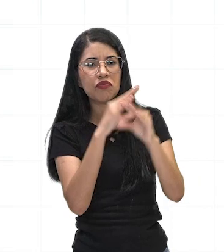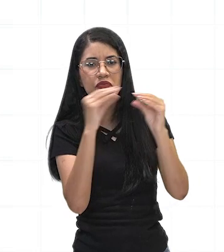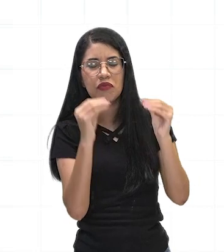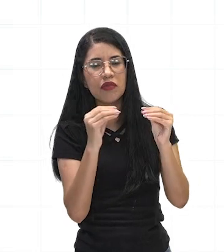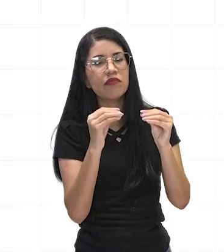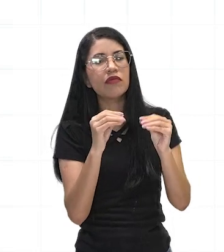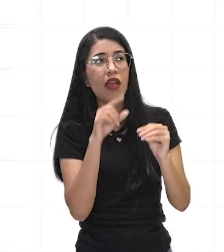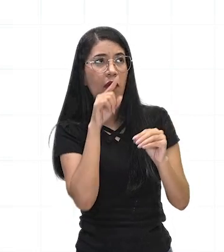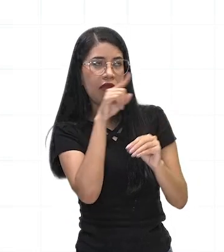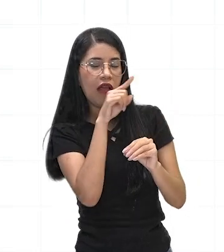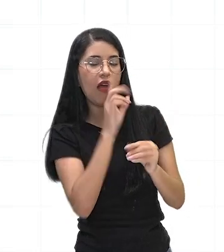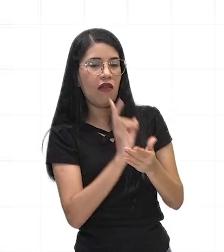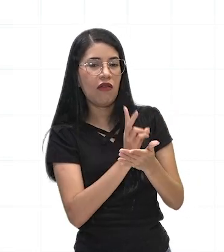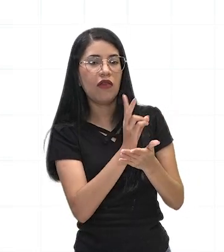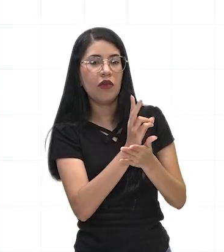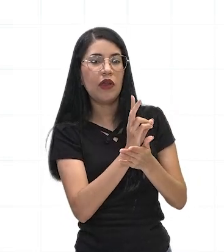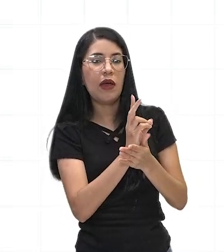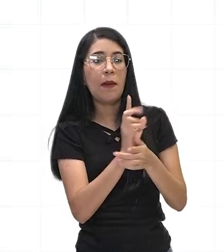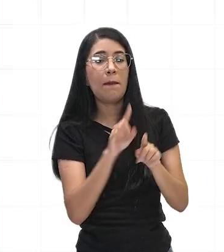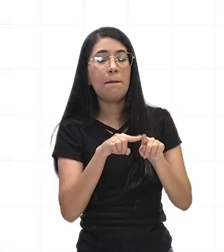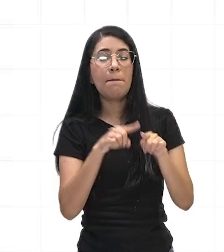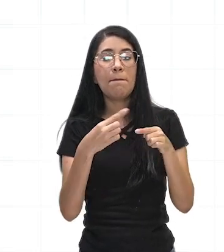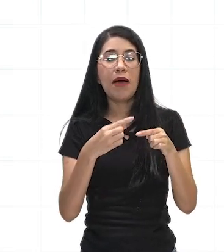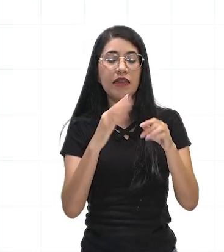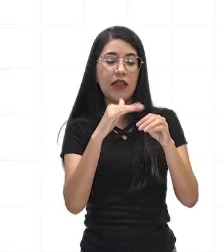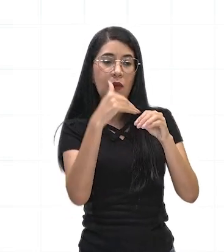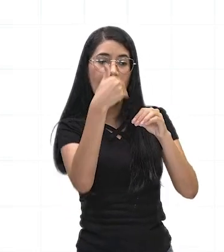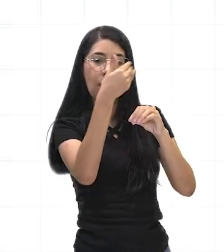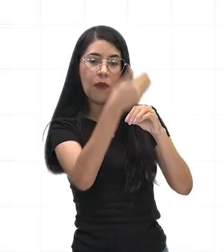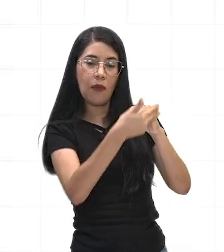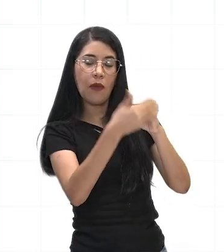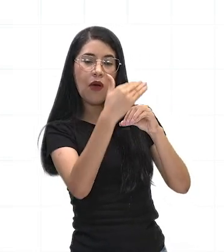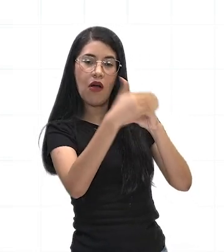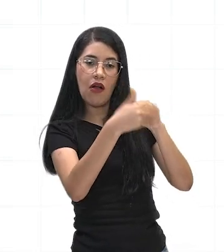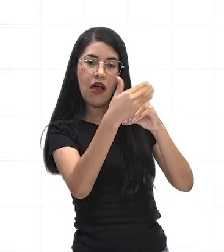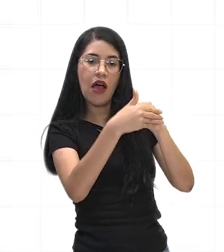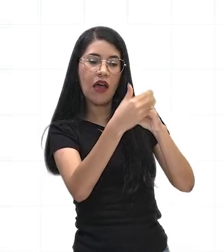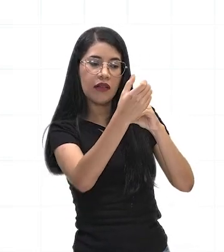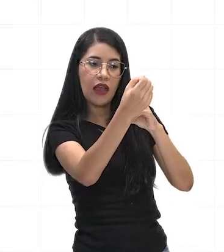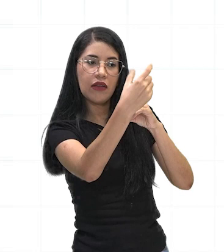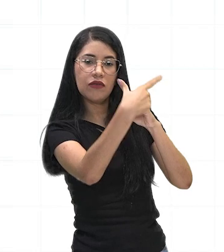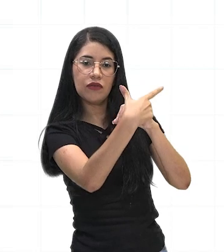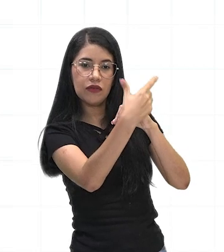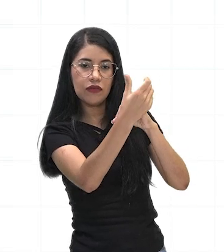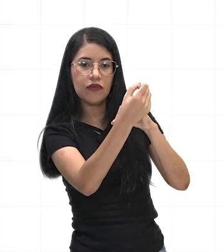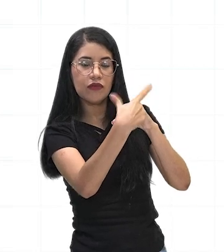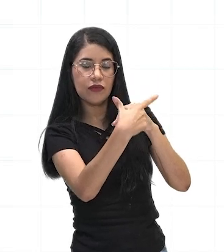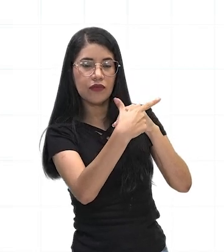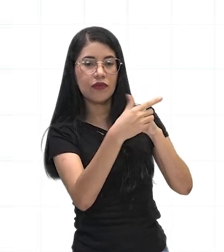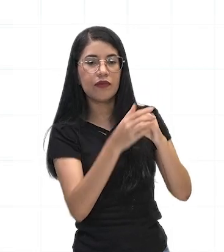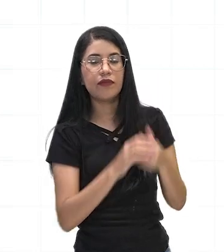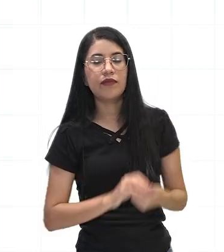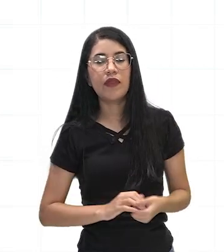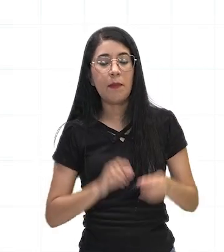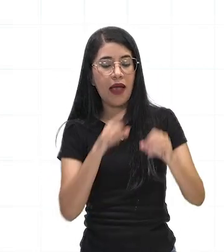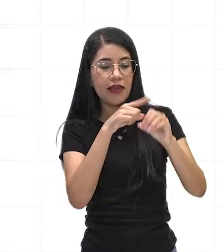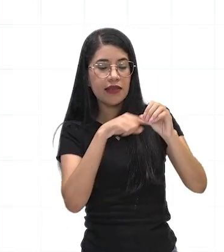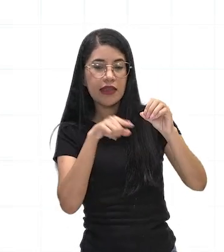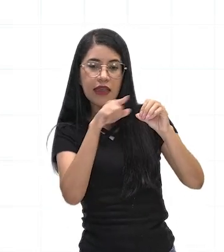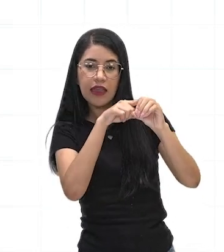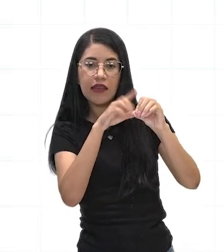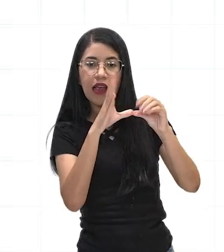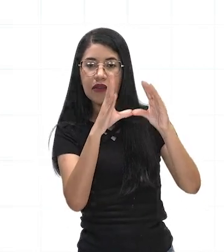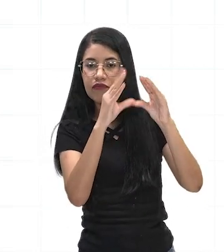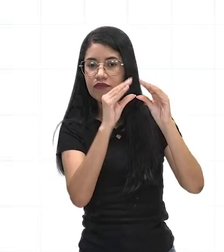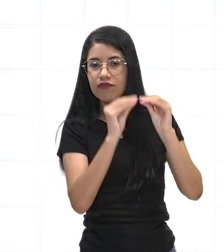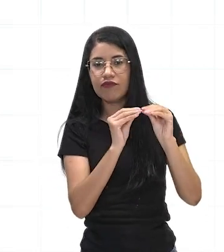conseguindo visualizar. Porque é o lado oposto dela que vai estar visível à Terra que está recebendo luz. Então, aquele lado que está voltado para a Terra está na